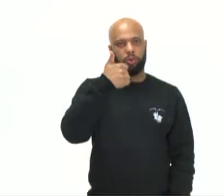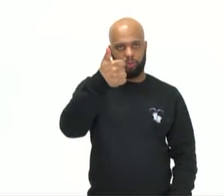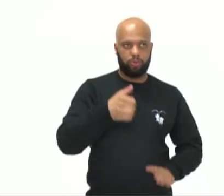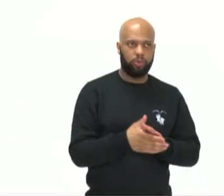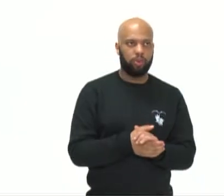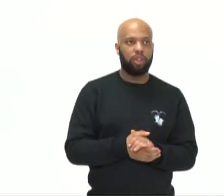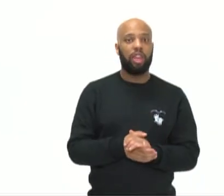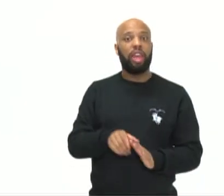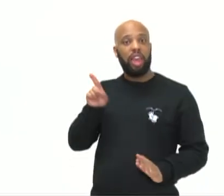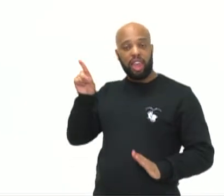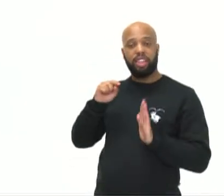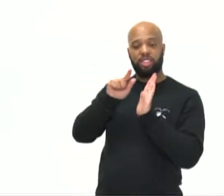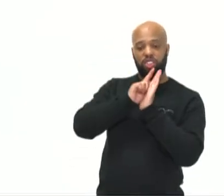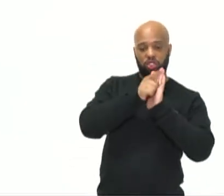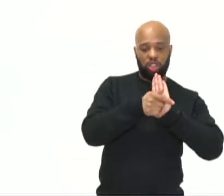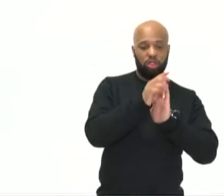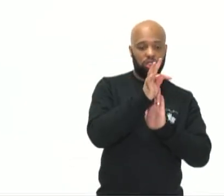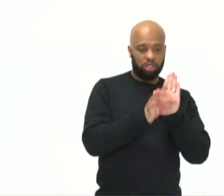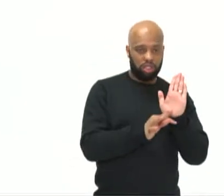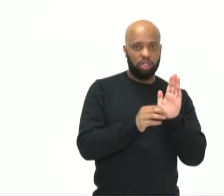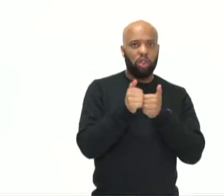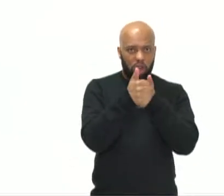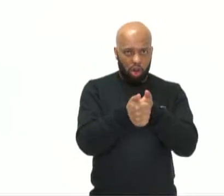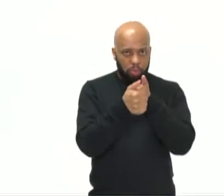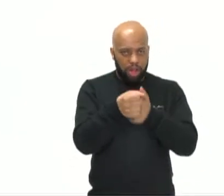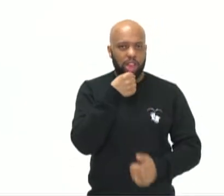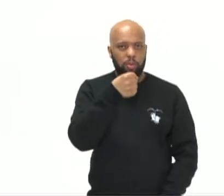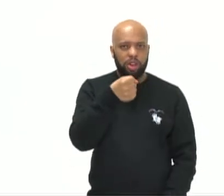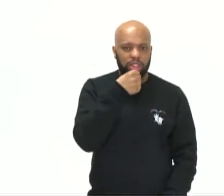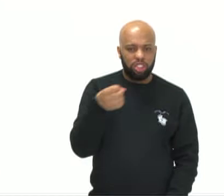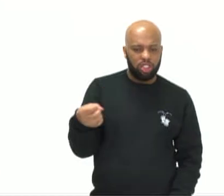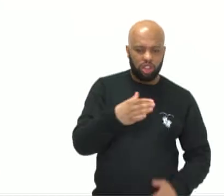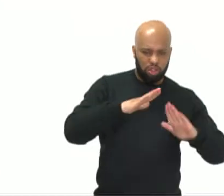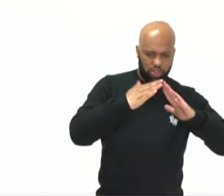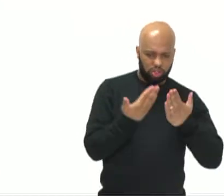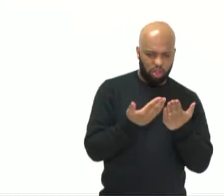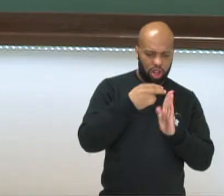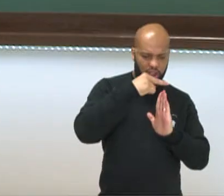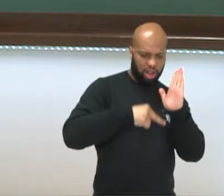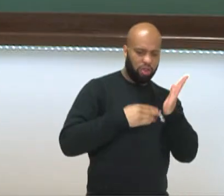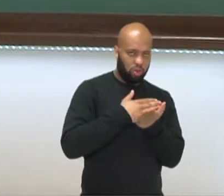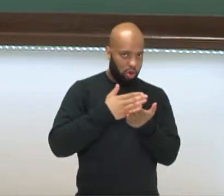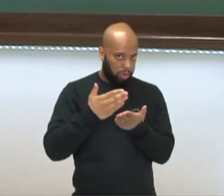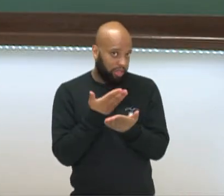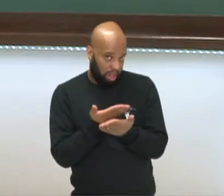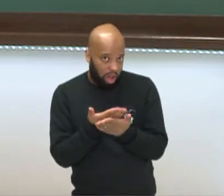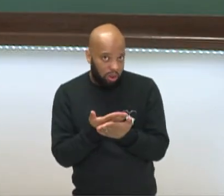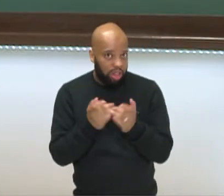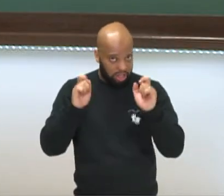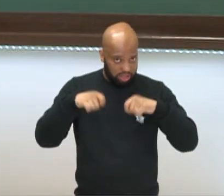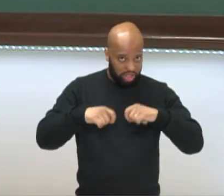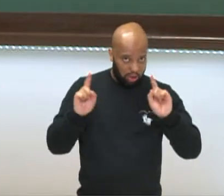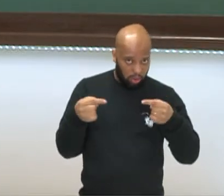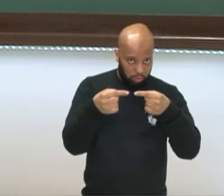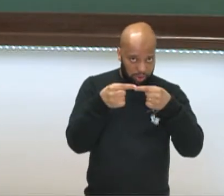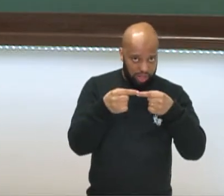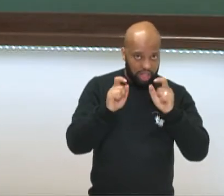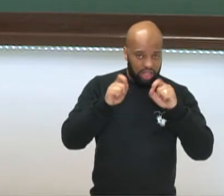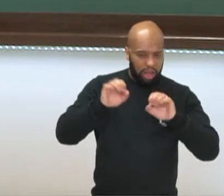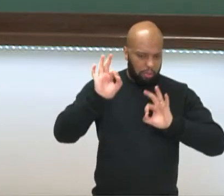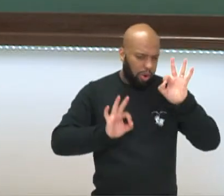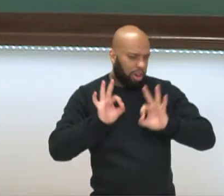O infográfico poderia acompanhar a reportagem da nova escola lida no início? Por quê? Será que esse infográfico